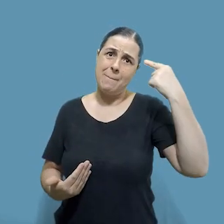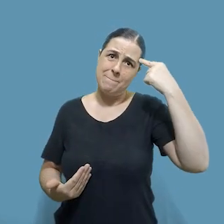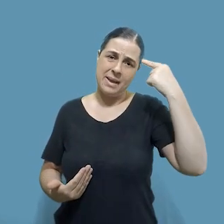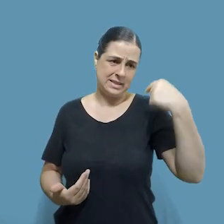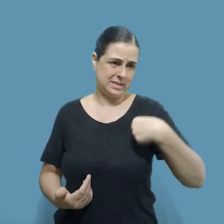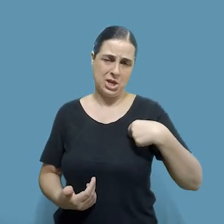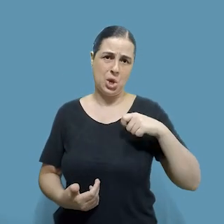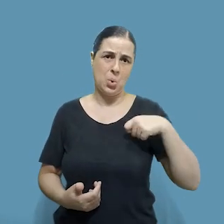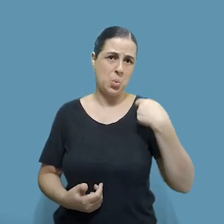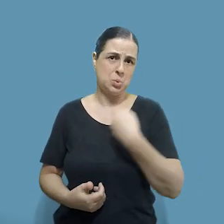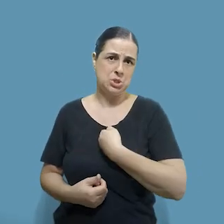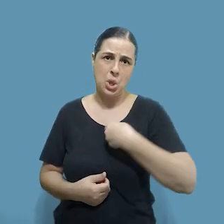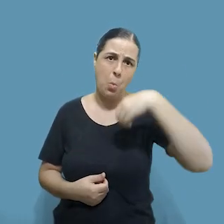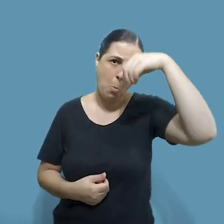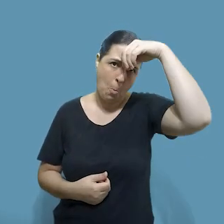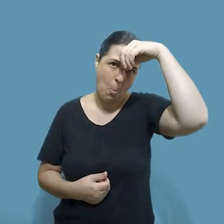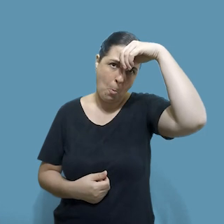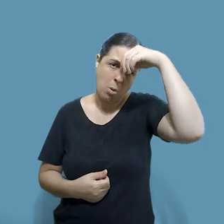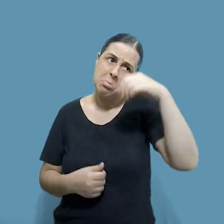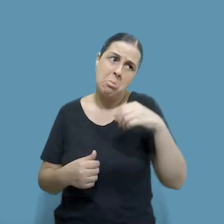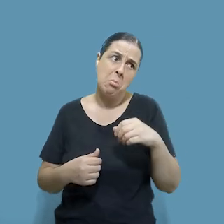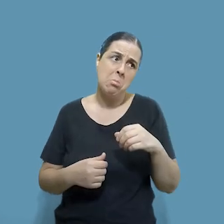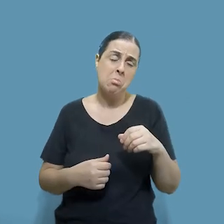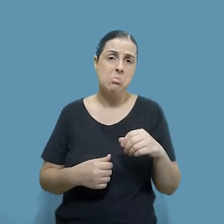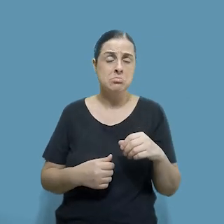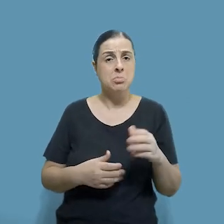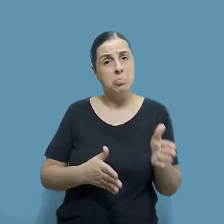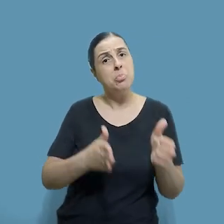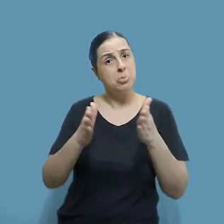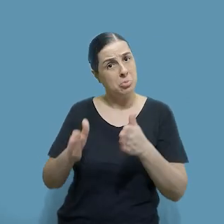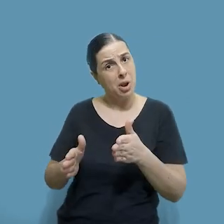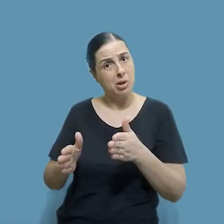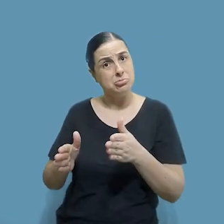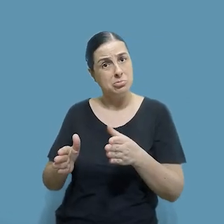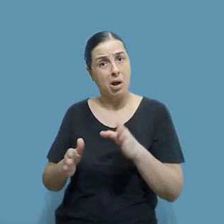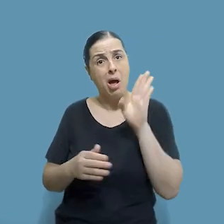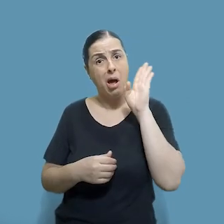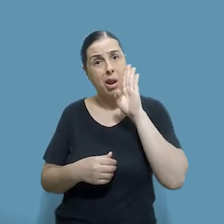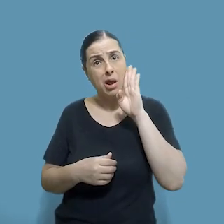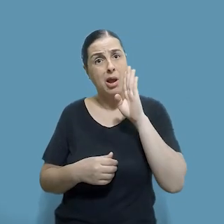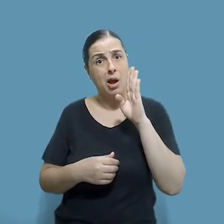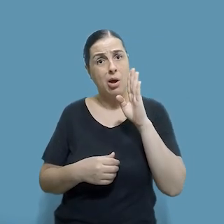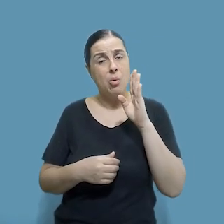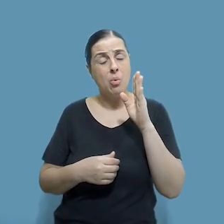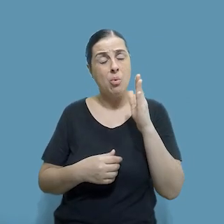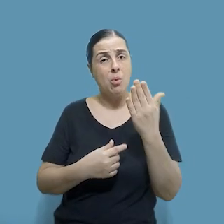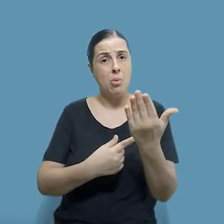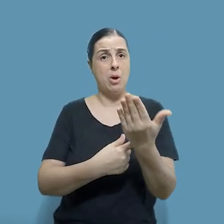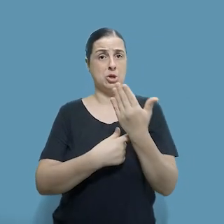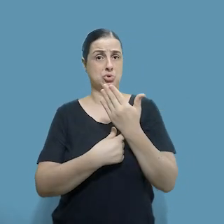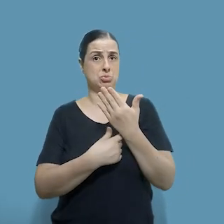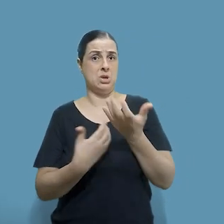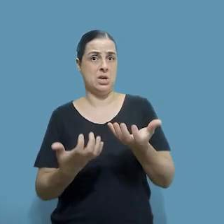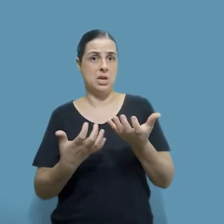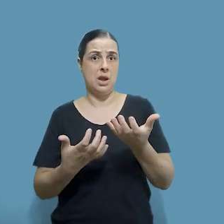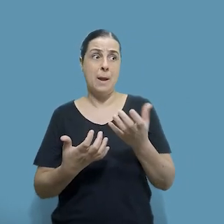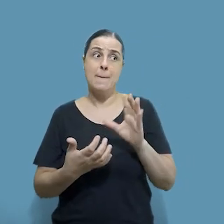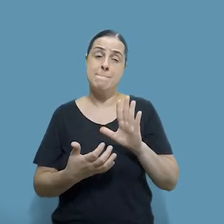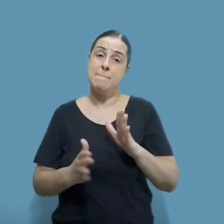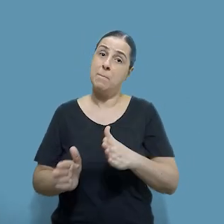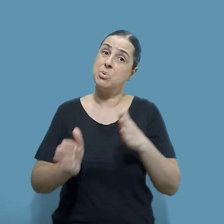bacana, né? Porque está oferecendo uma ajuda, e do outro lado tem essa coisa essa visão estereotipada,